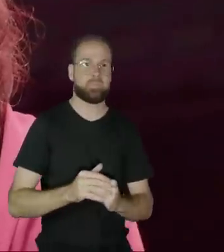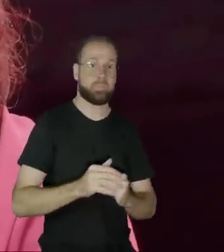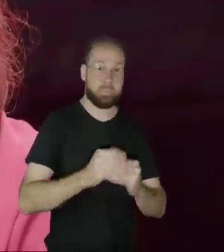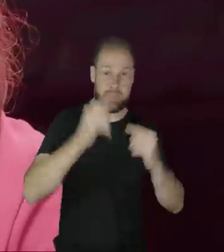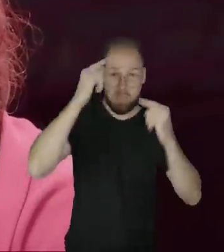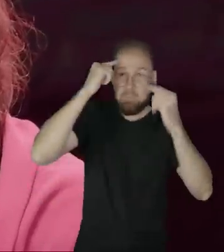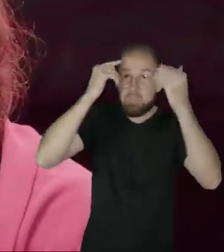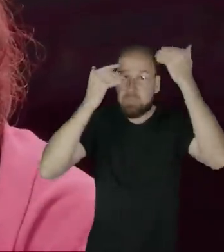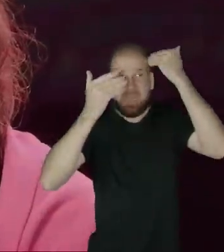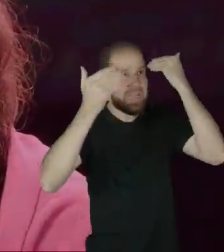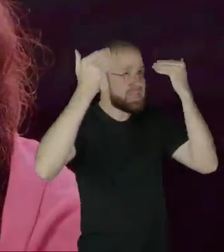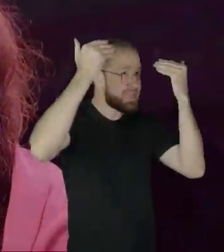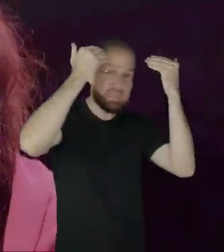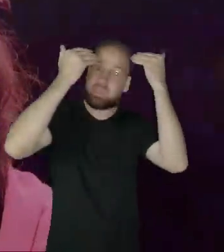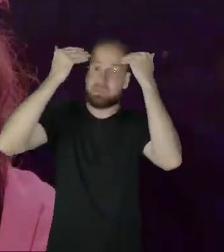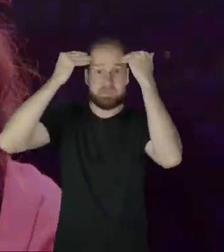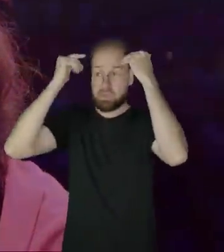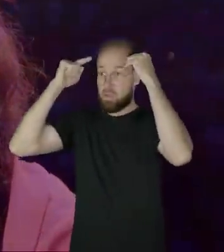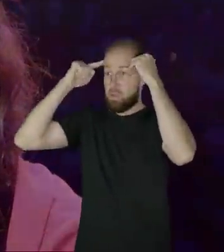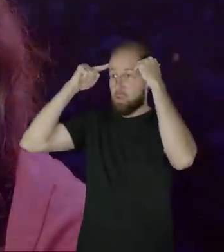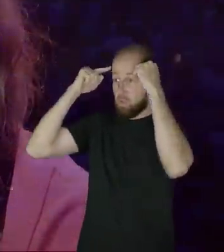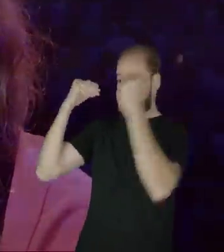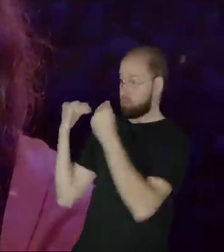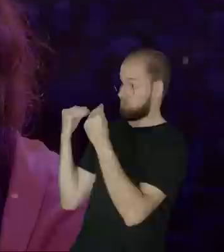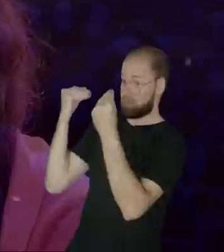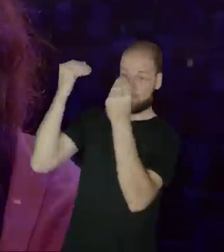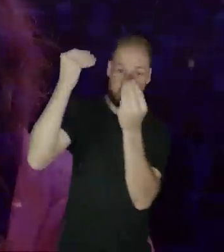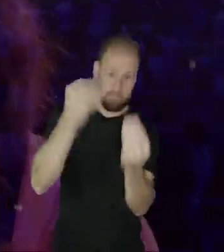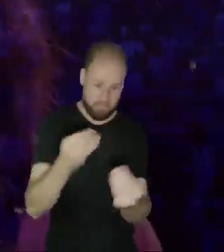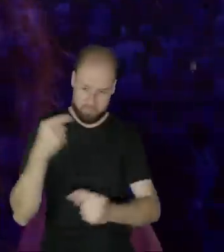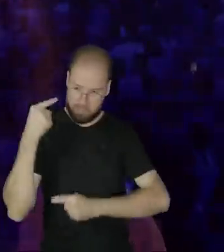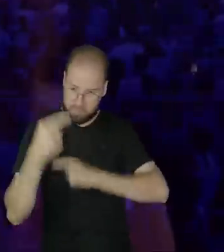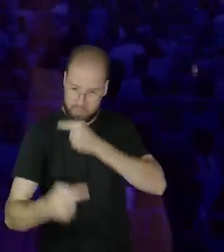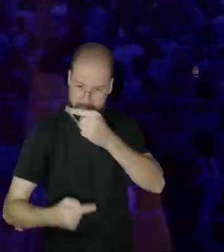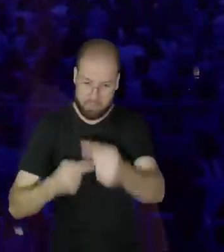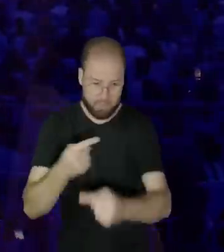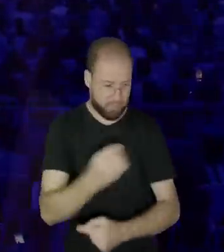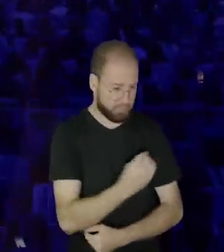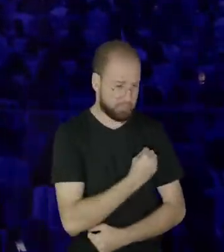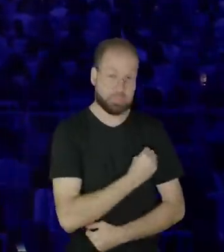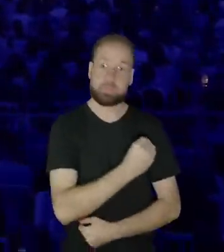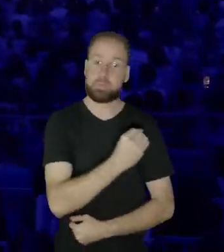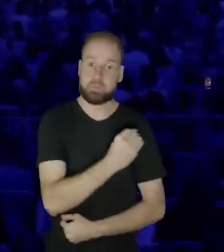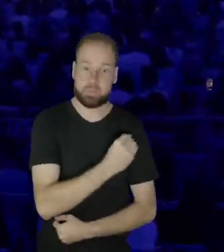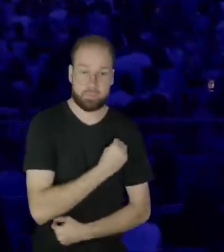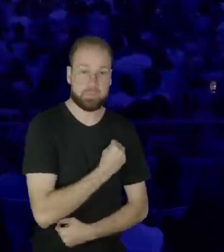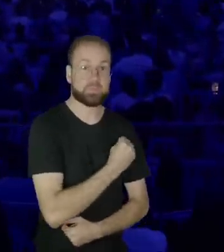maldição. O espinho era herança do pecado,